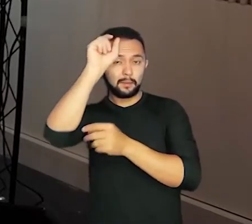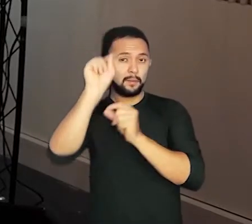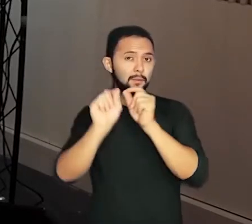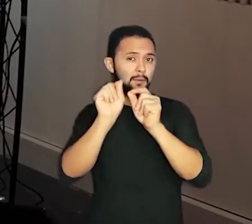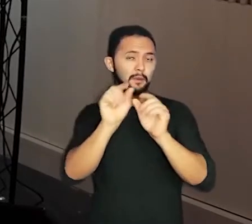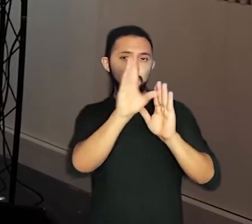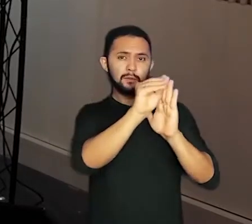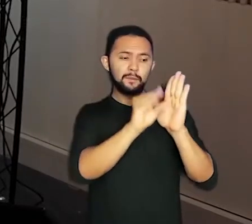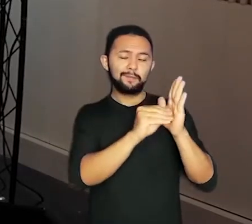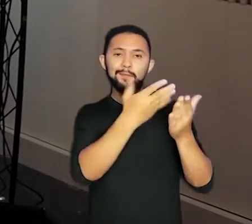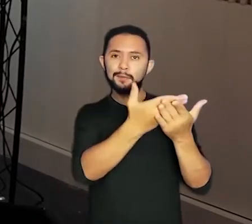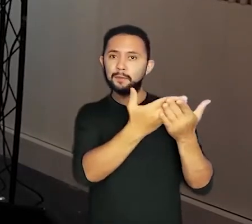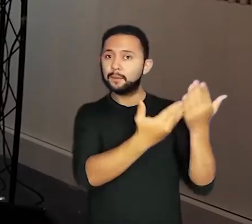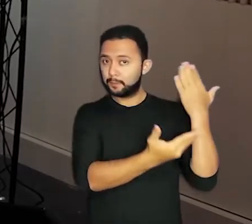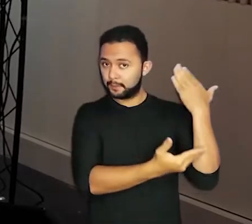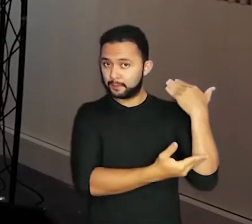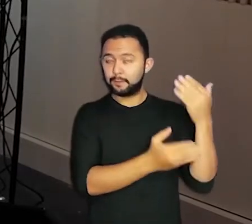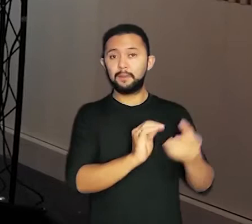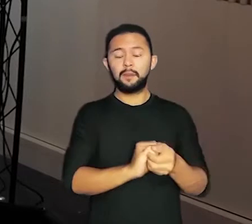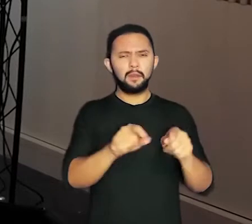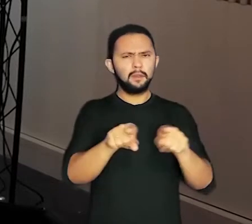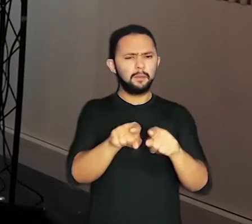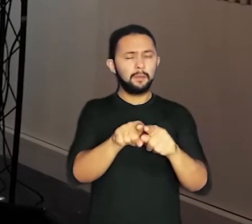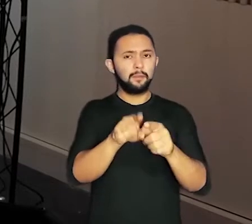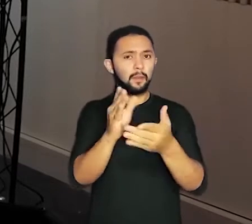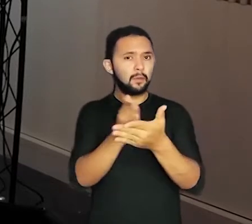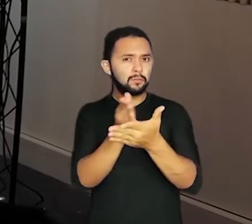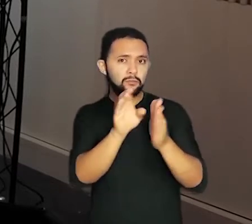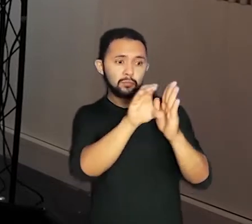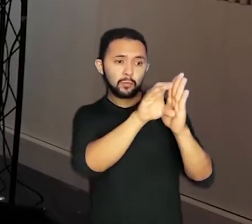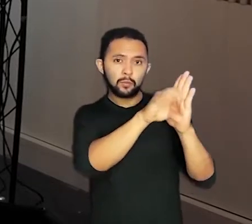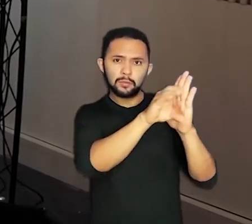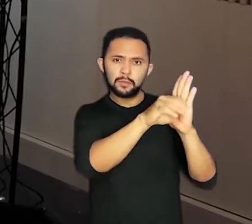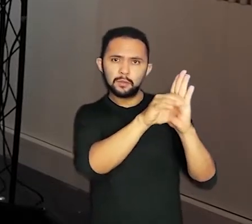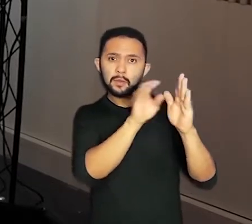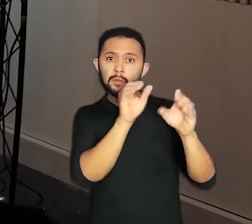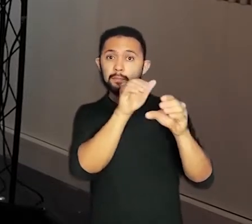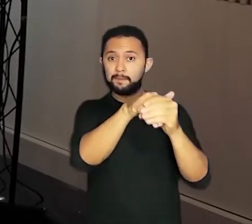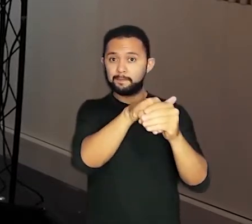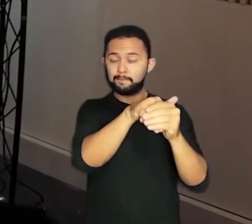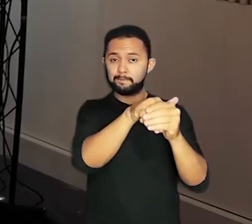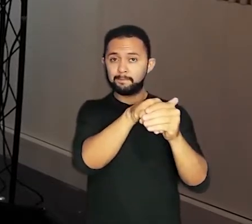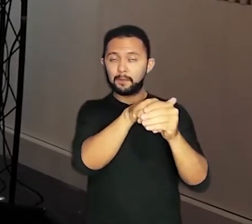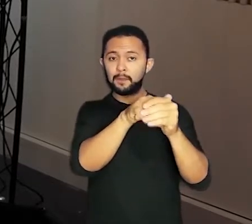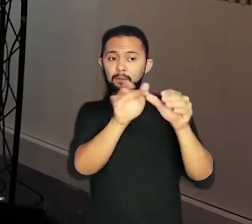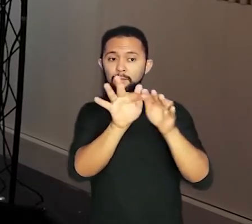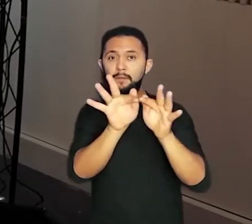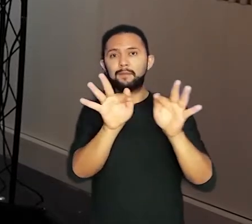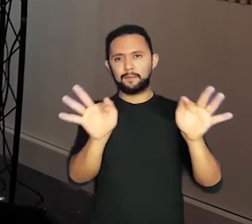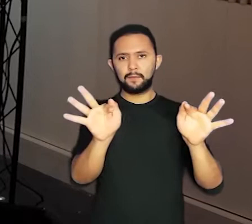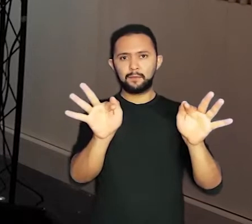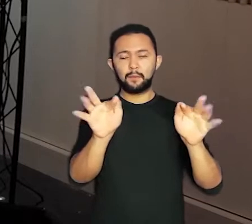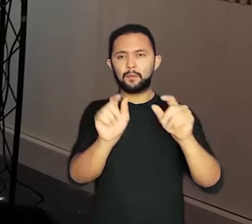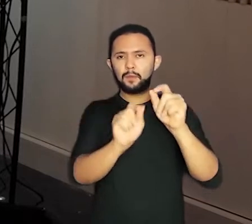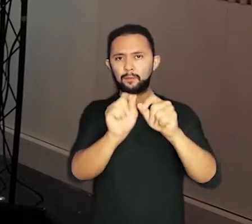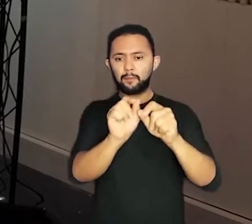aprendido na aula passada e vamos ver um conceito muito importante dentro da oração, que é o estudo do sujeito, do vocativo e do